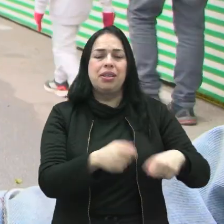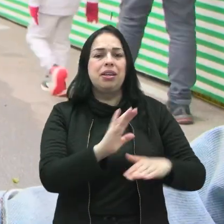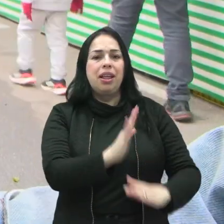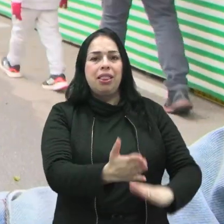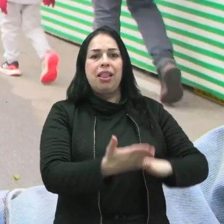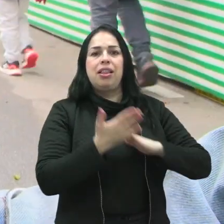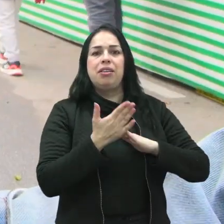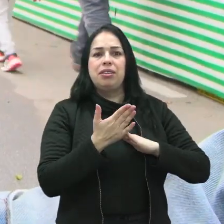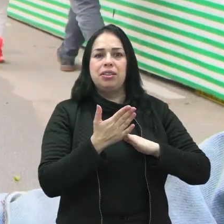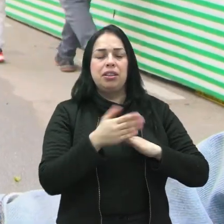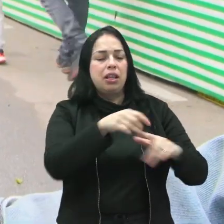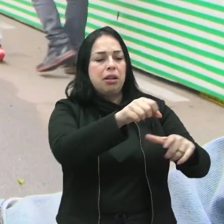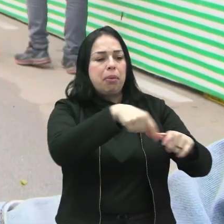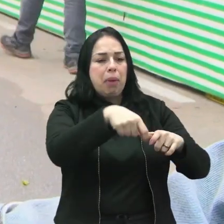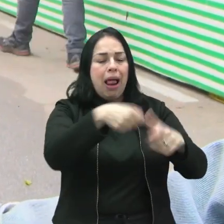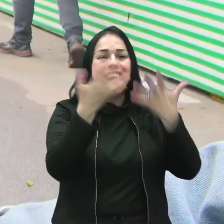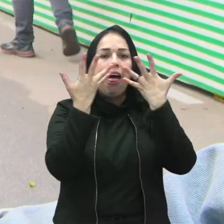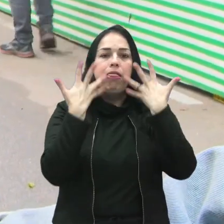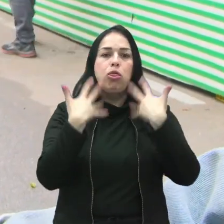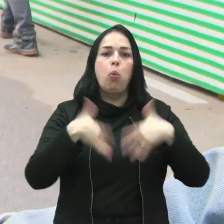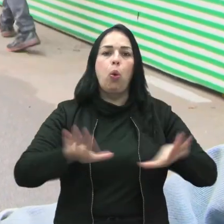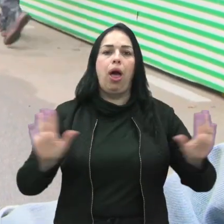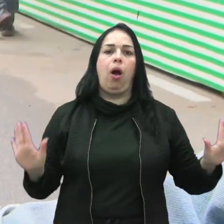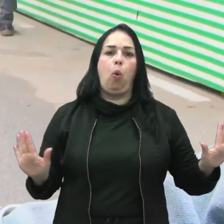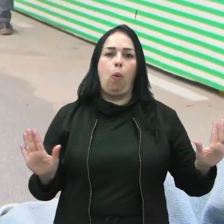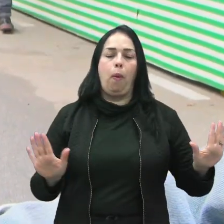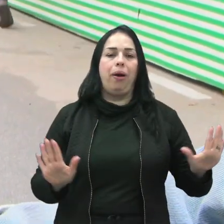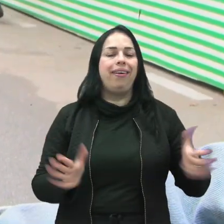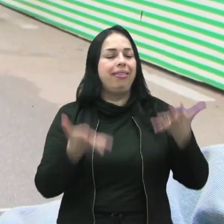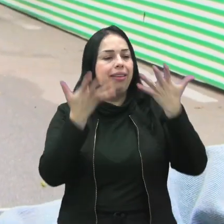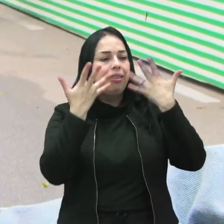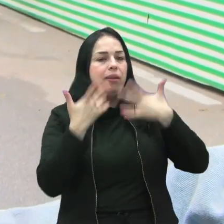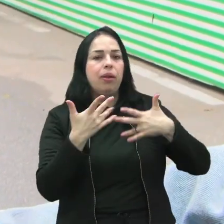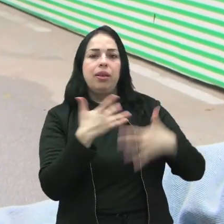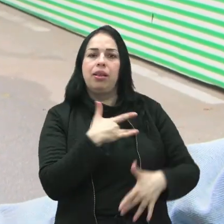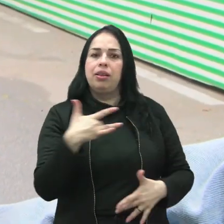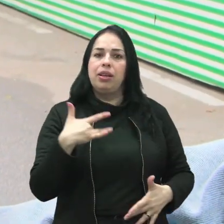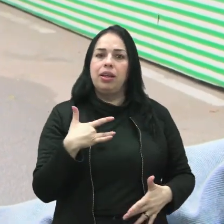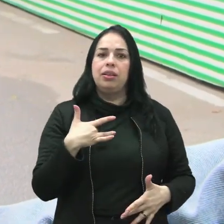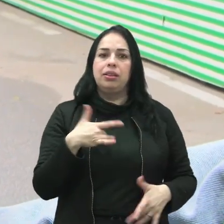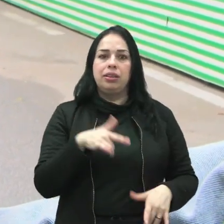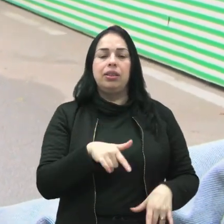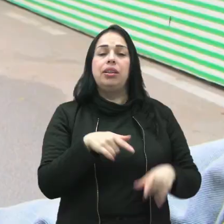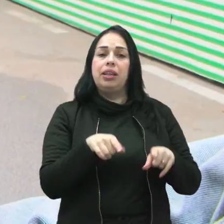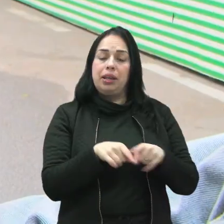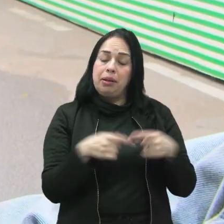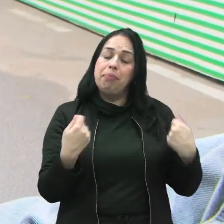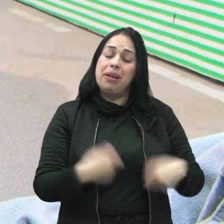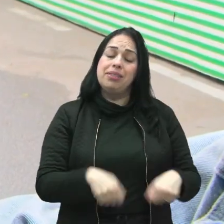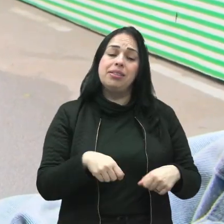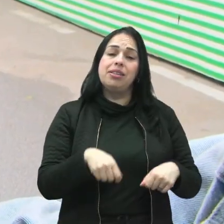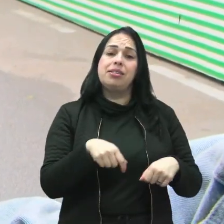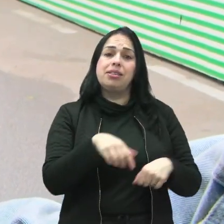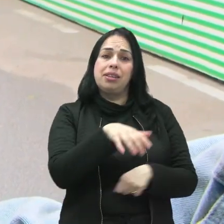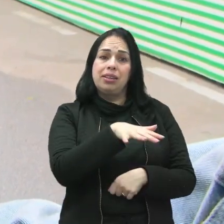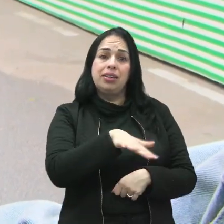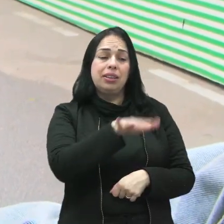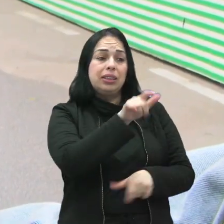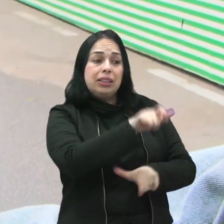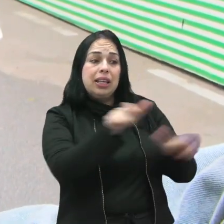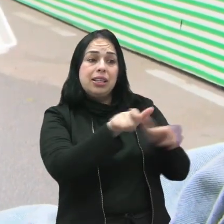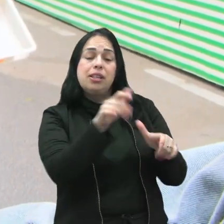eles nos ajudam no cultivo de coisas naturais, né? Produtos naturais. E o meio ambiente precisa